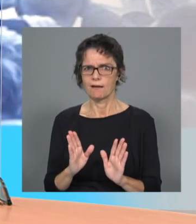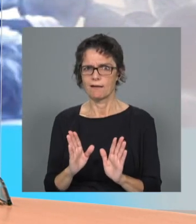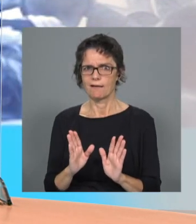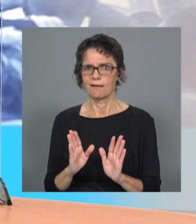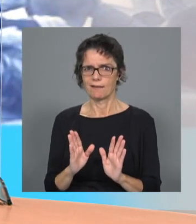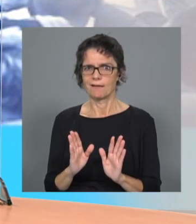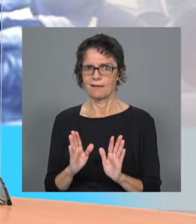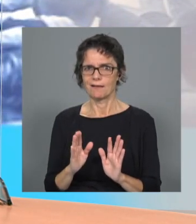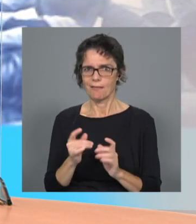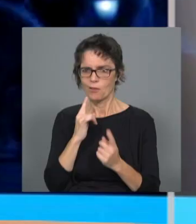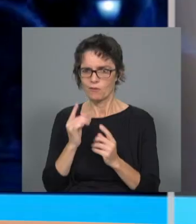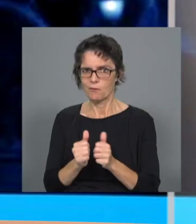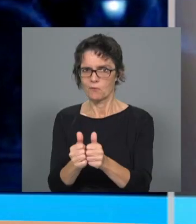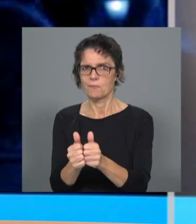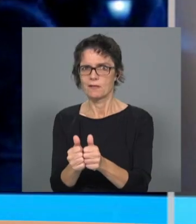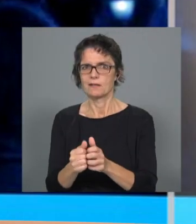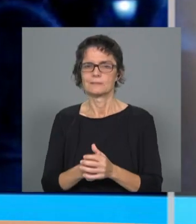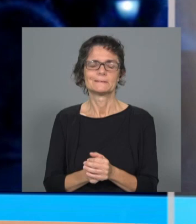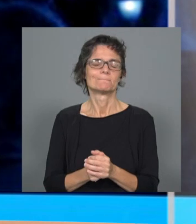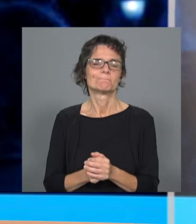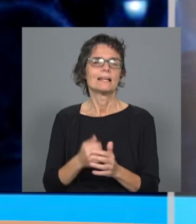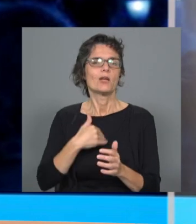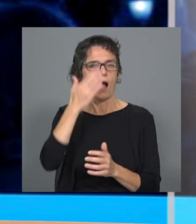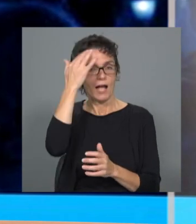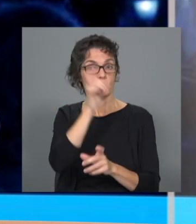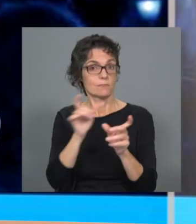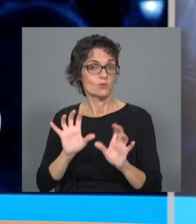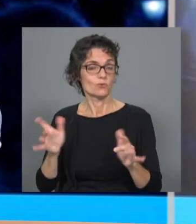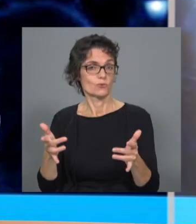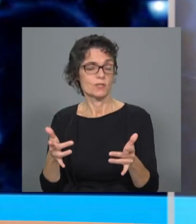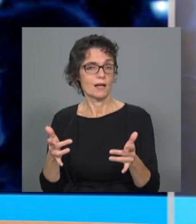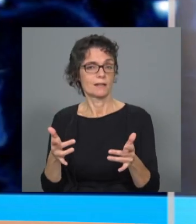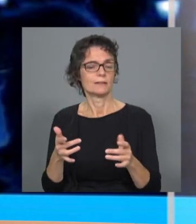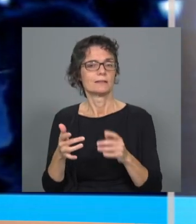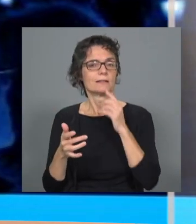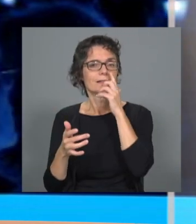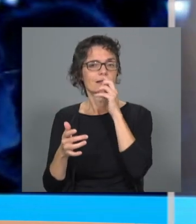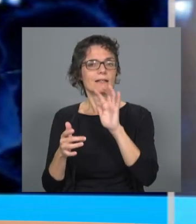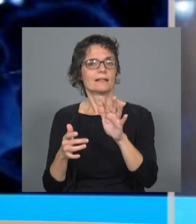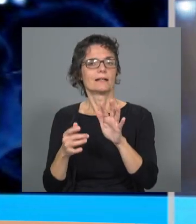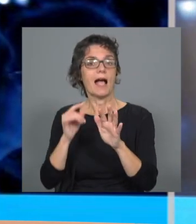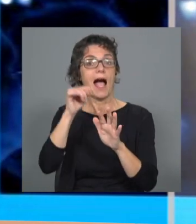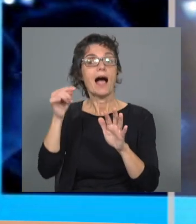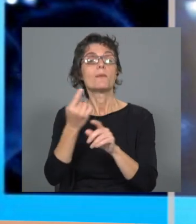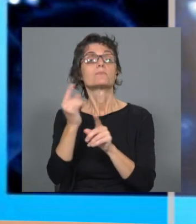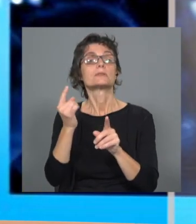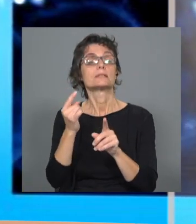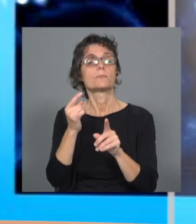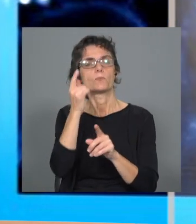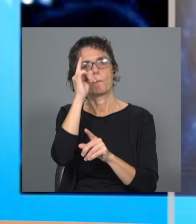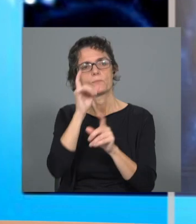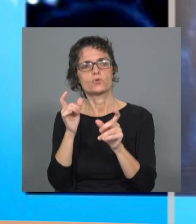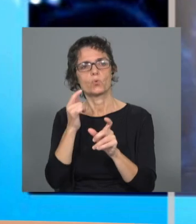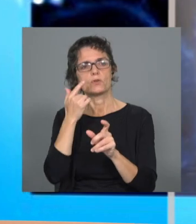isso por diante? Eu acho que as pessoas assumiram que o tema é tão delicado que, por exemplo, há especialistas a passar a dar formação pelas várias dioceses. Ou seja,